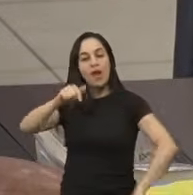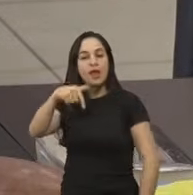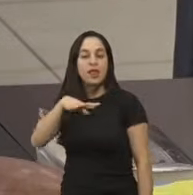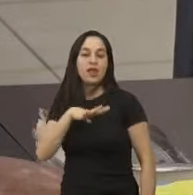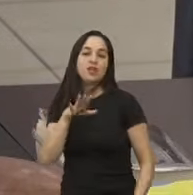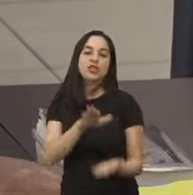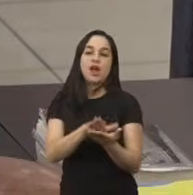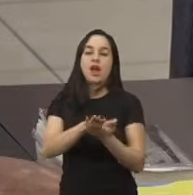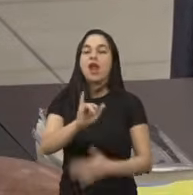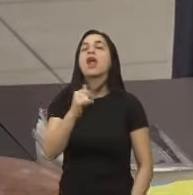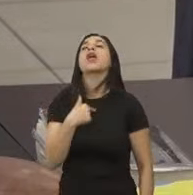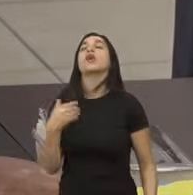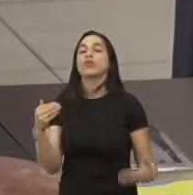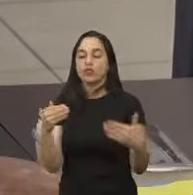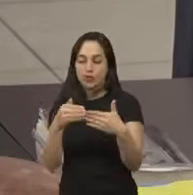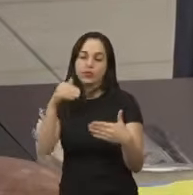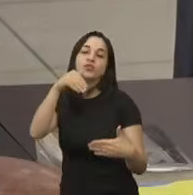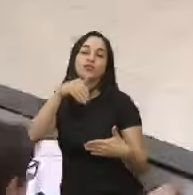favorável.